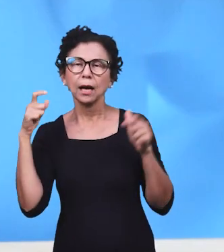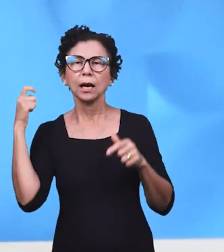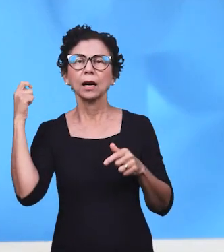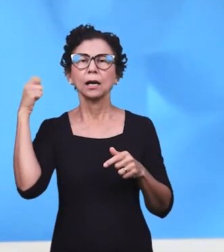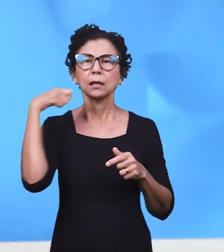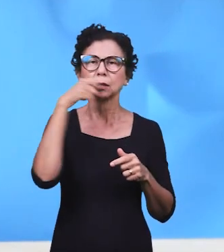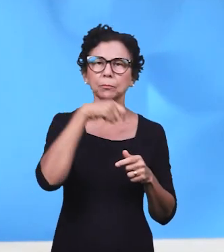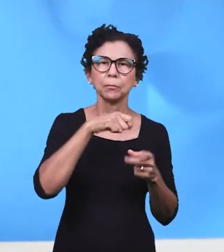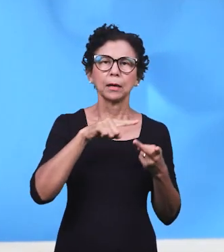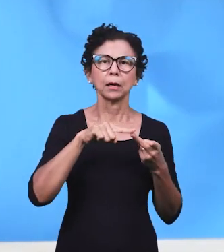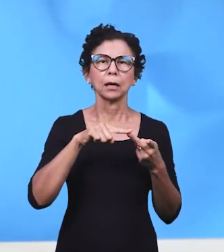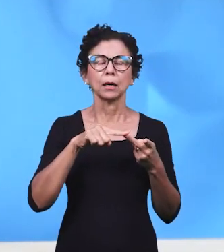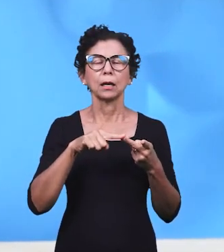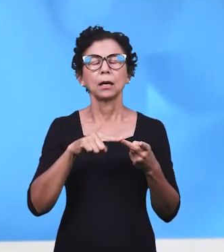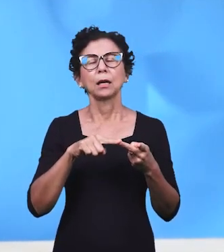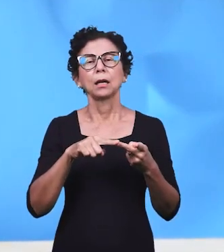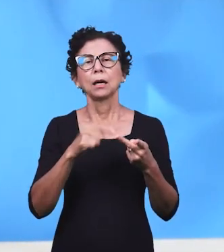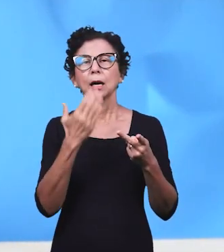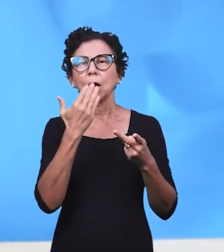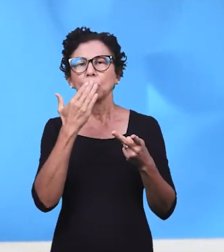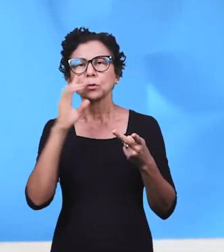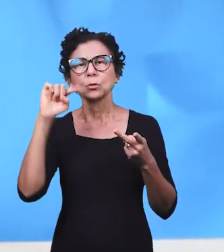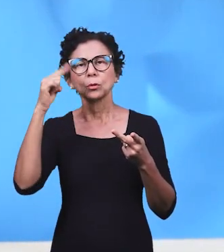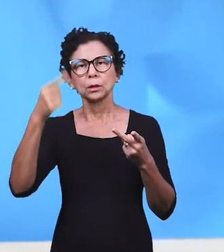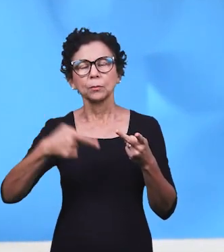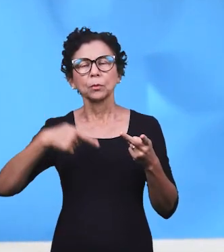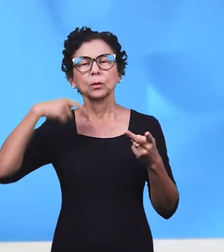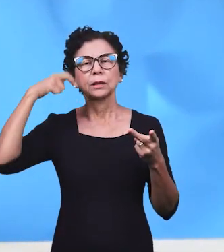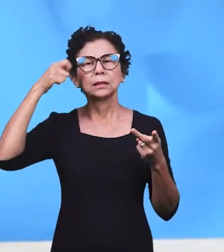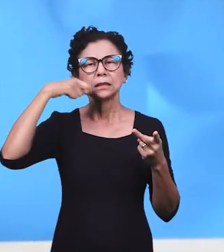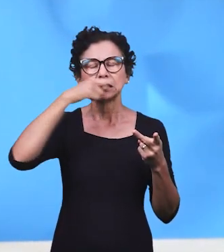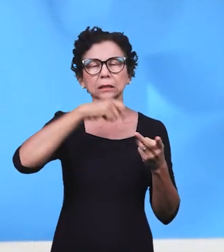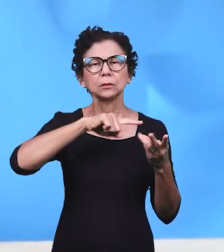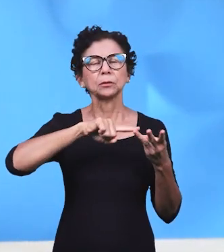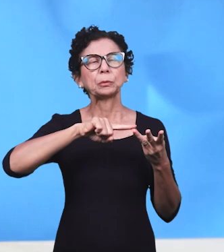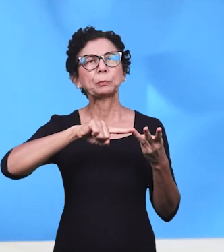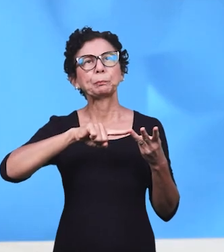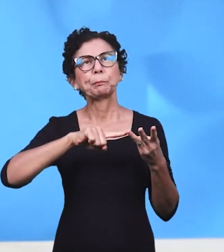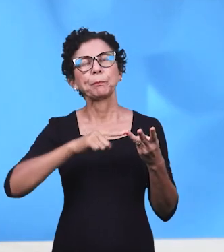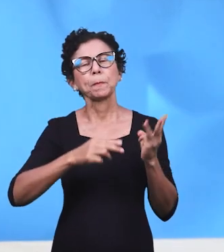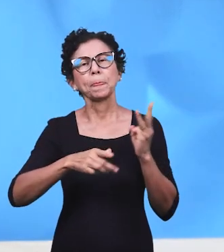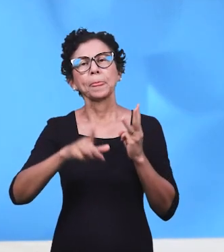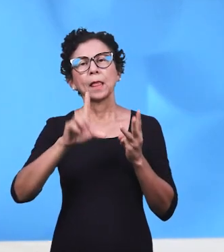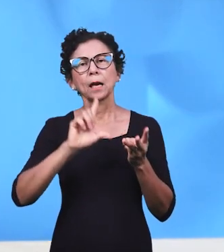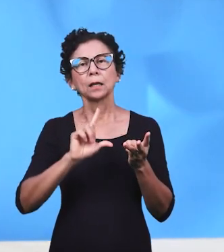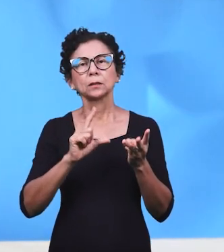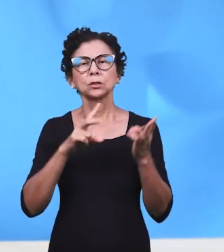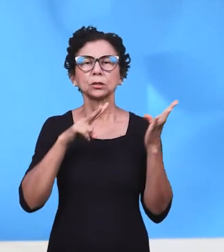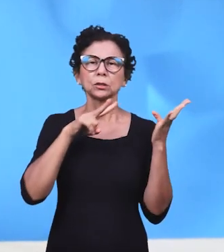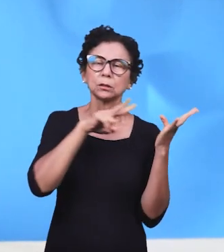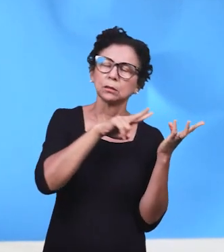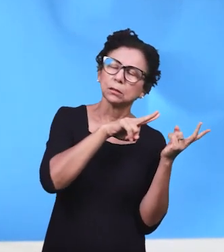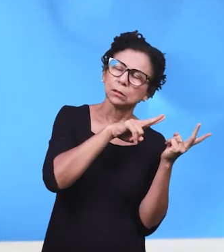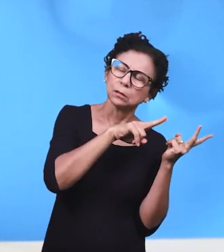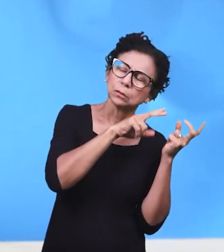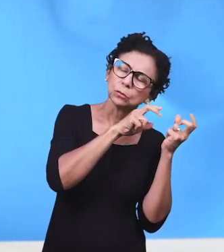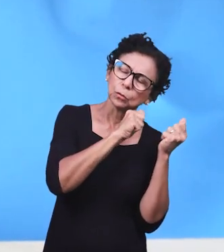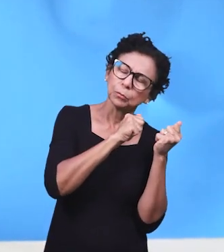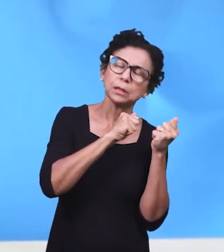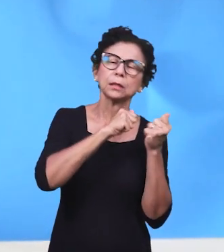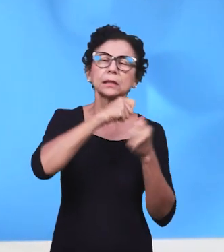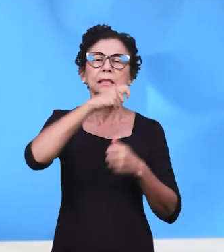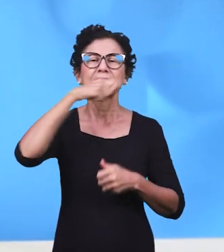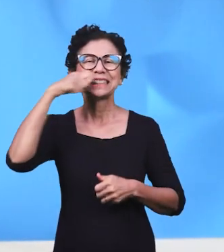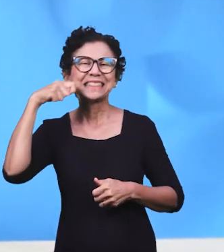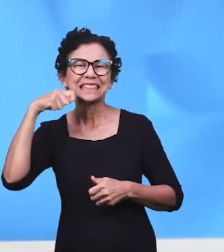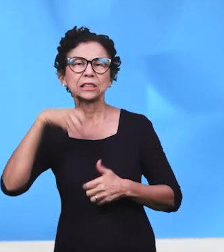que acontece? Quando eu tenho essa manutenção de higienização em dia, eu preservo essa prótese. E se